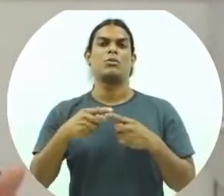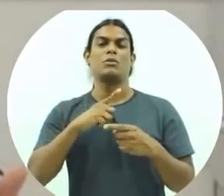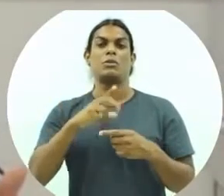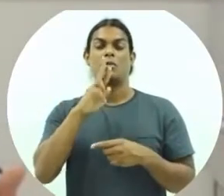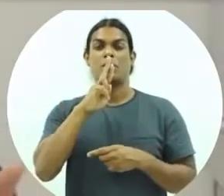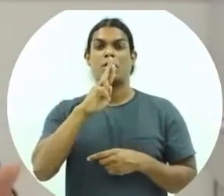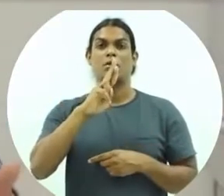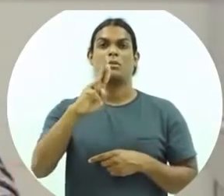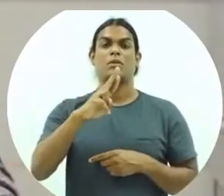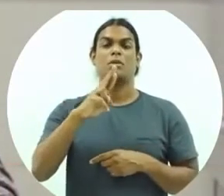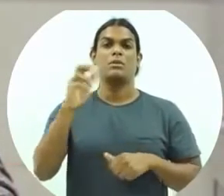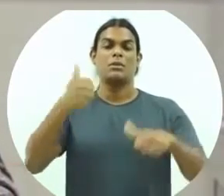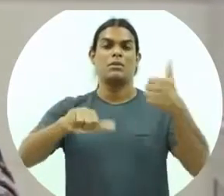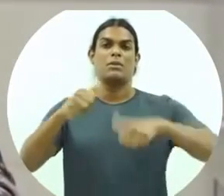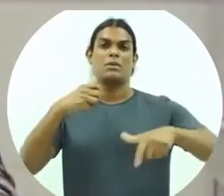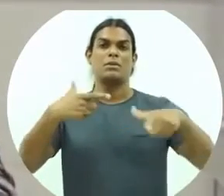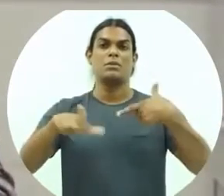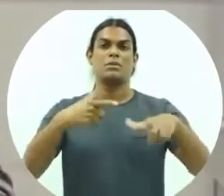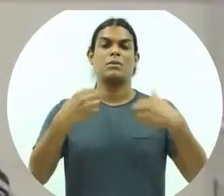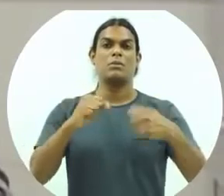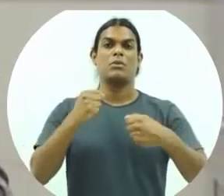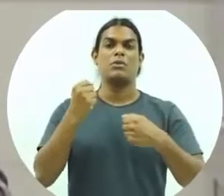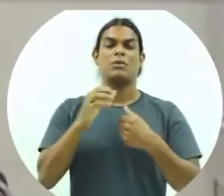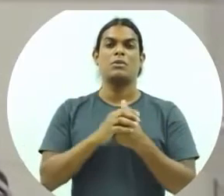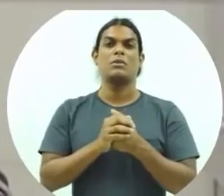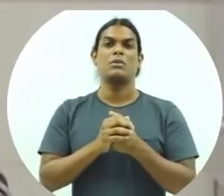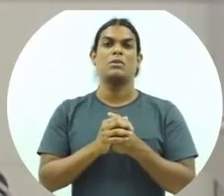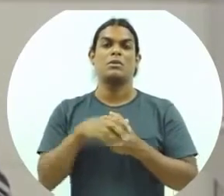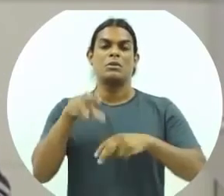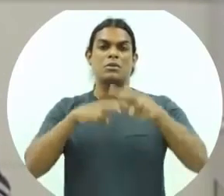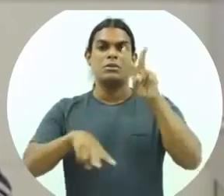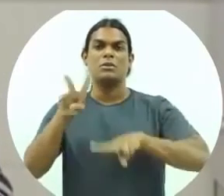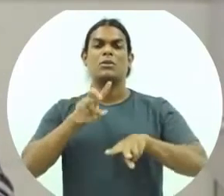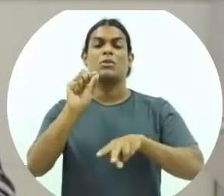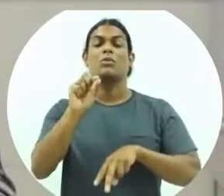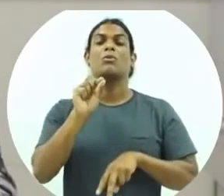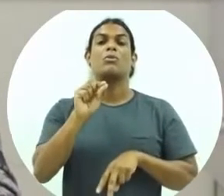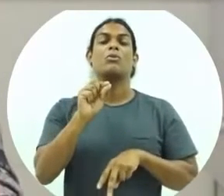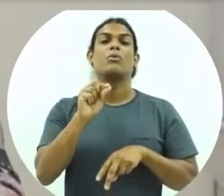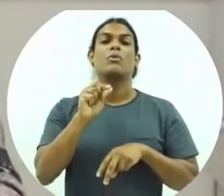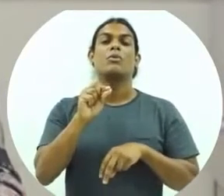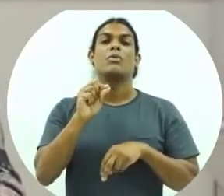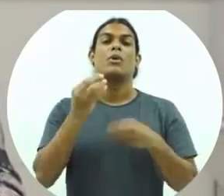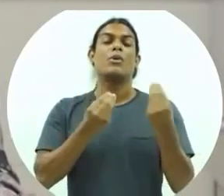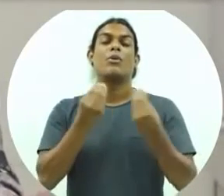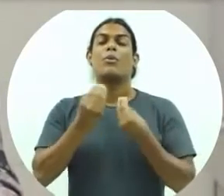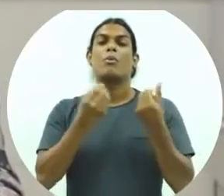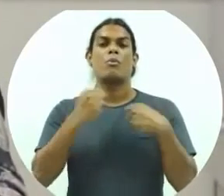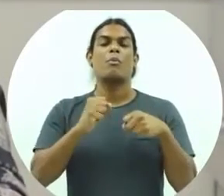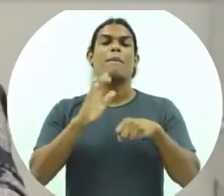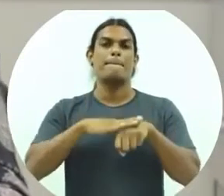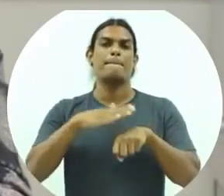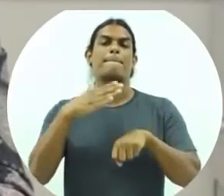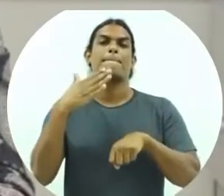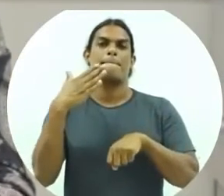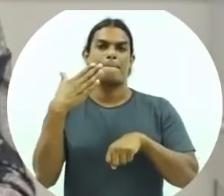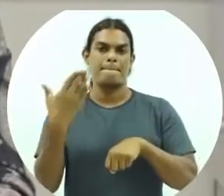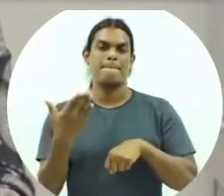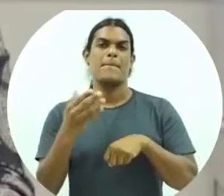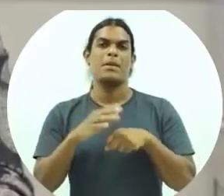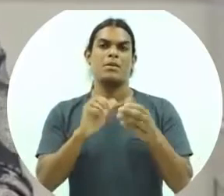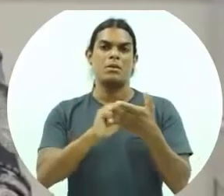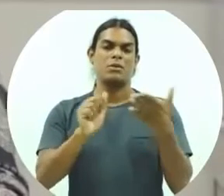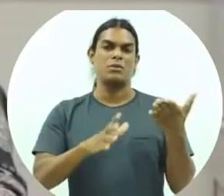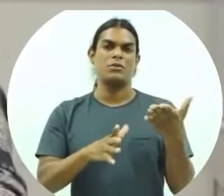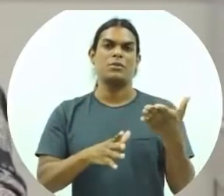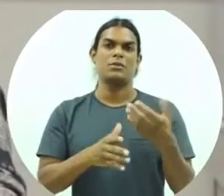tenho o resultado da avaliação de desempenho, eu posso verificar em que ponto precisa haver a melhoria no desenvolvimento daquelas